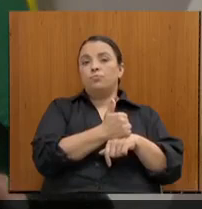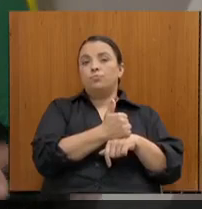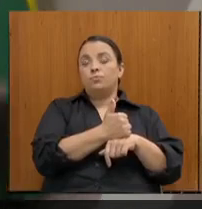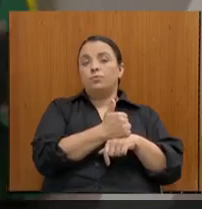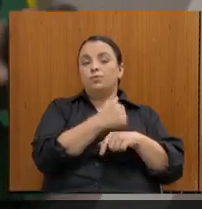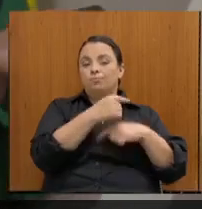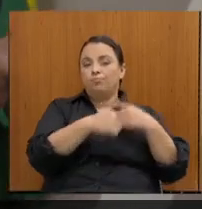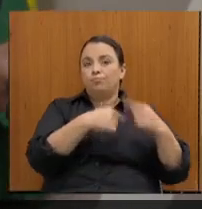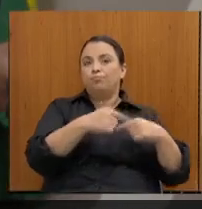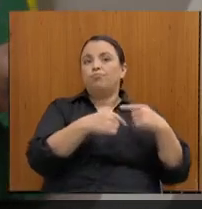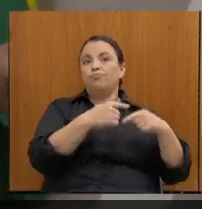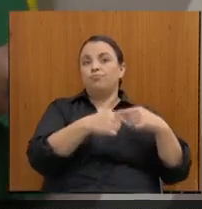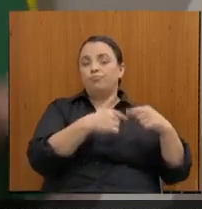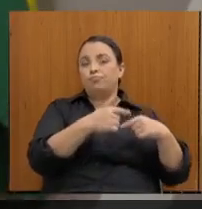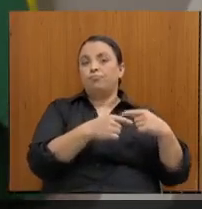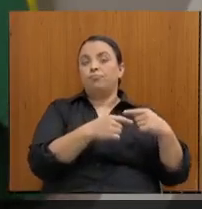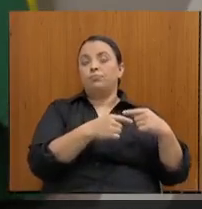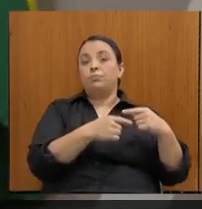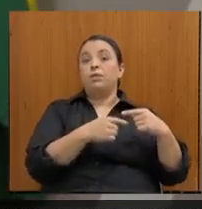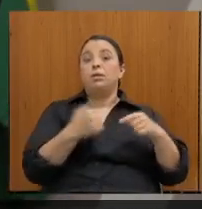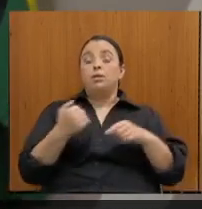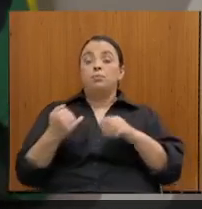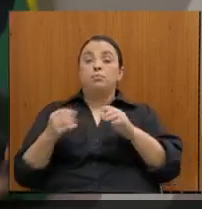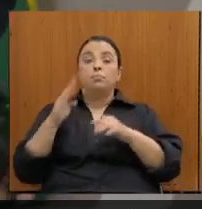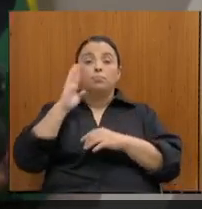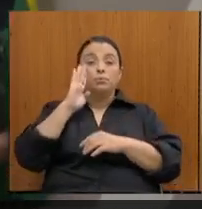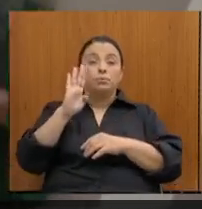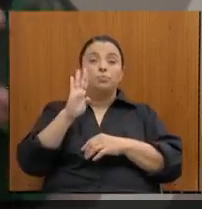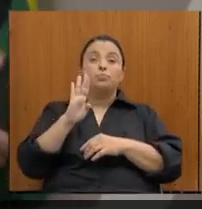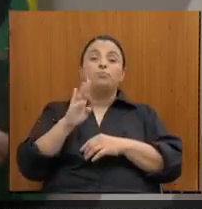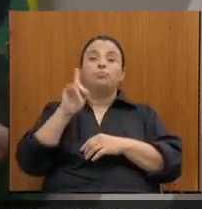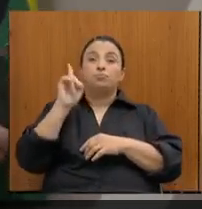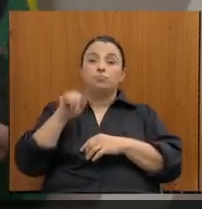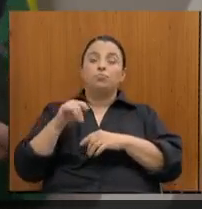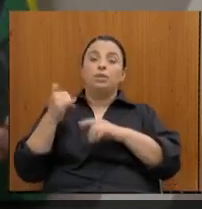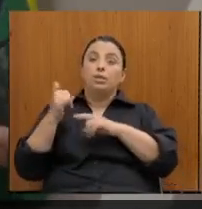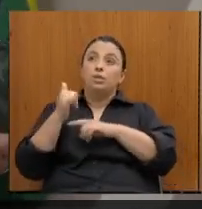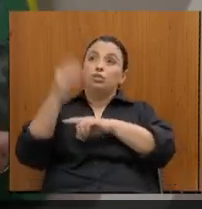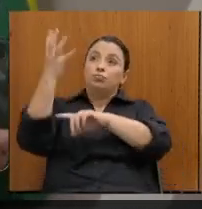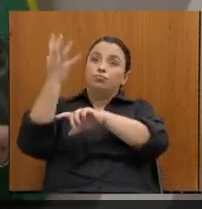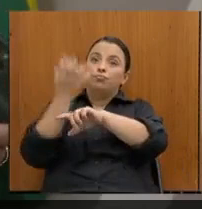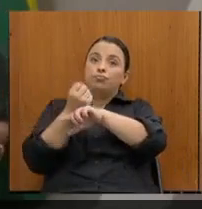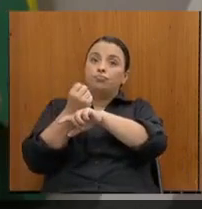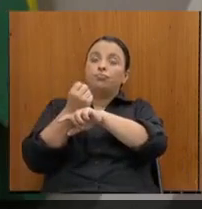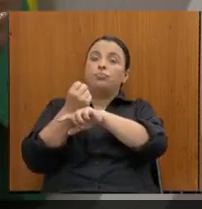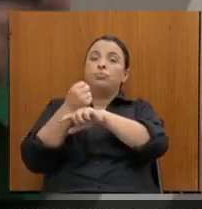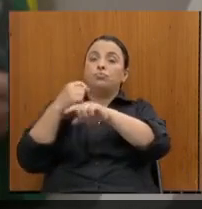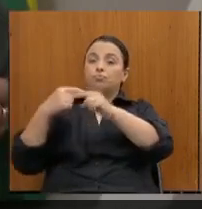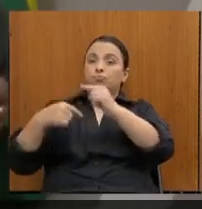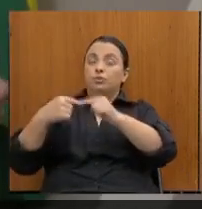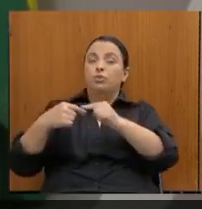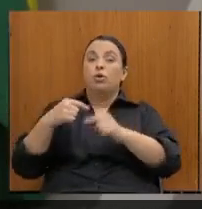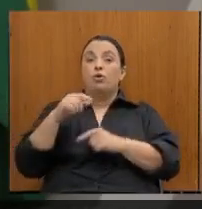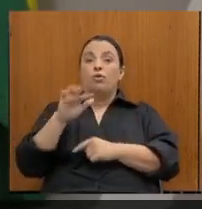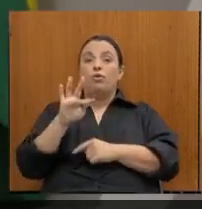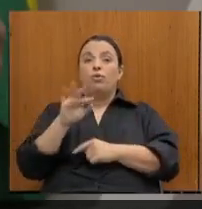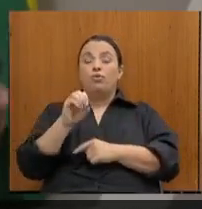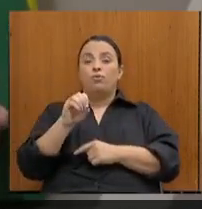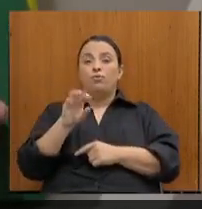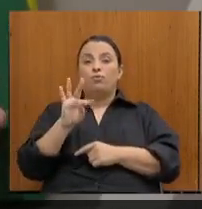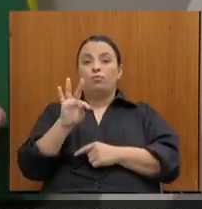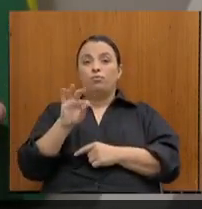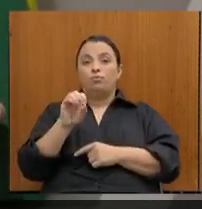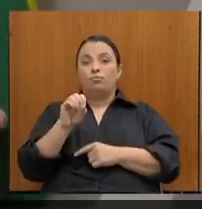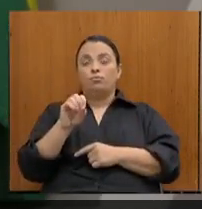notadamente no norte de Minas Oi e a muitos anos senhor sabe que nós temos lutado para